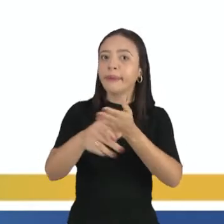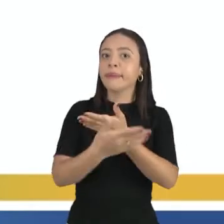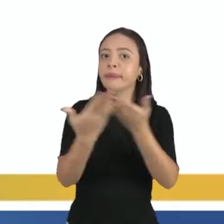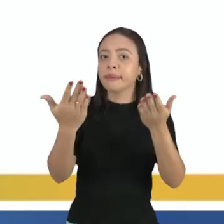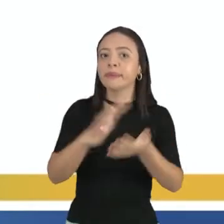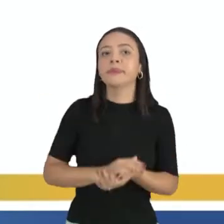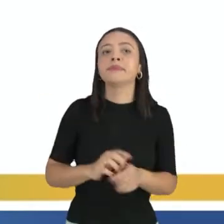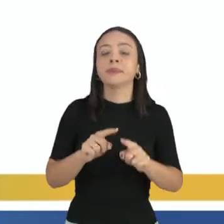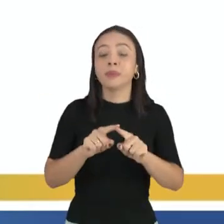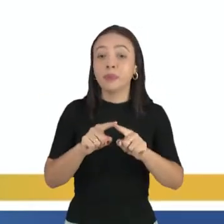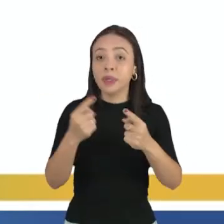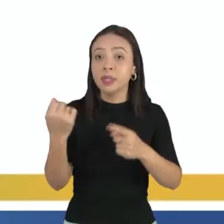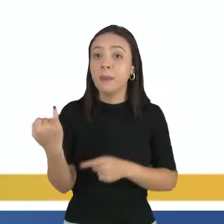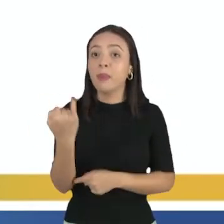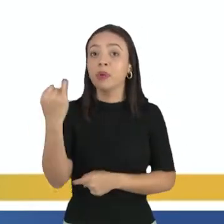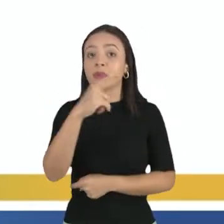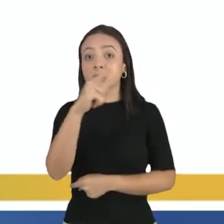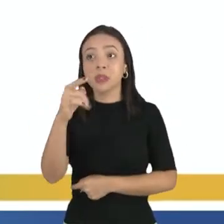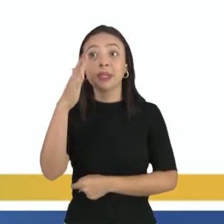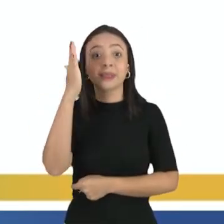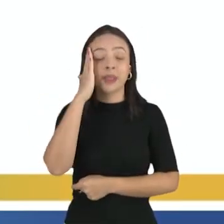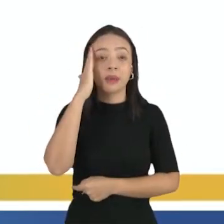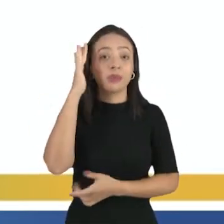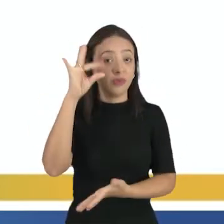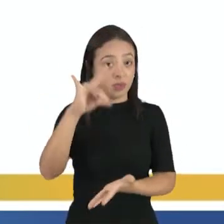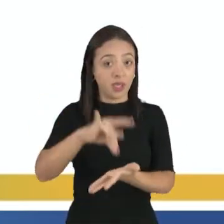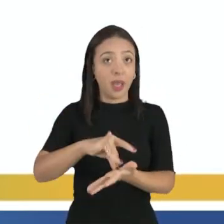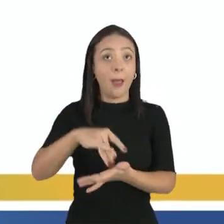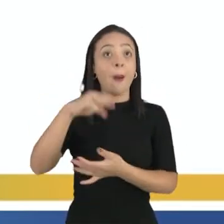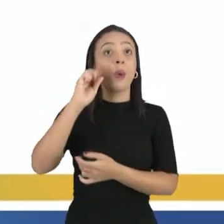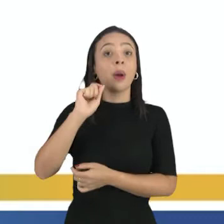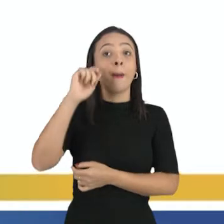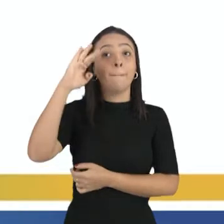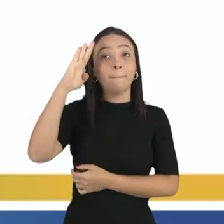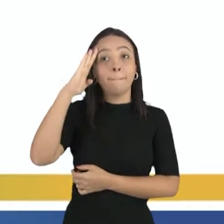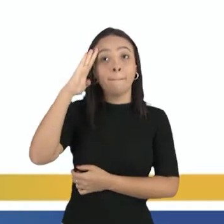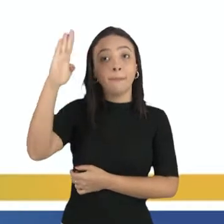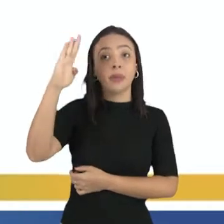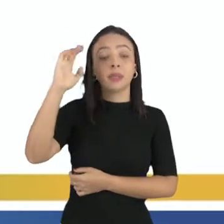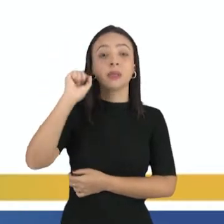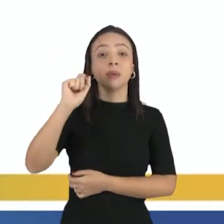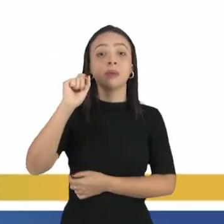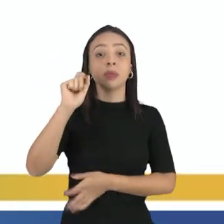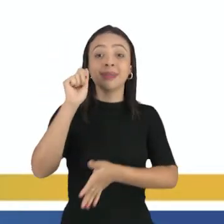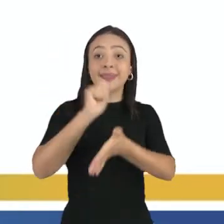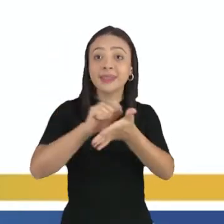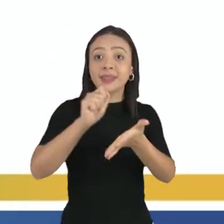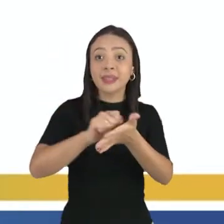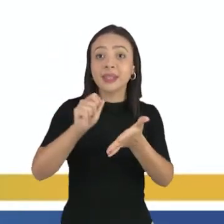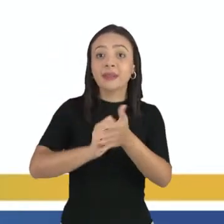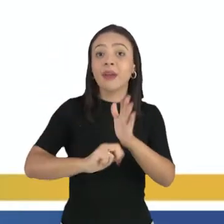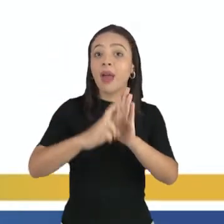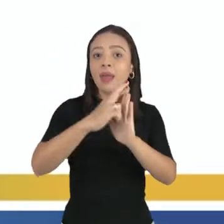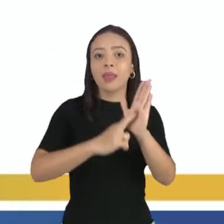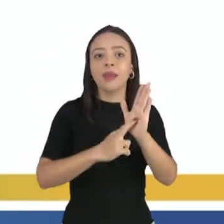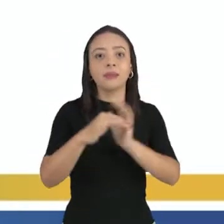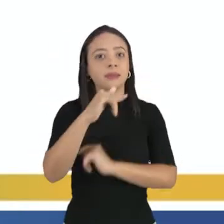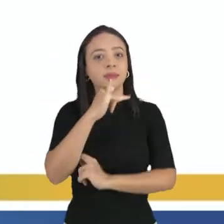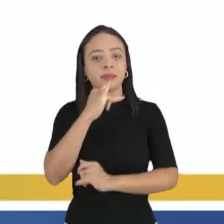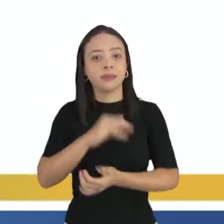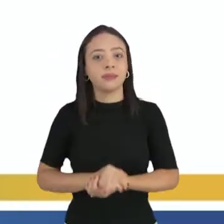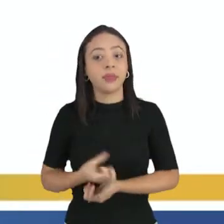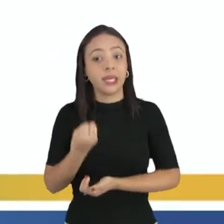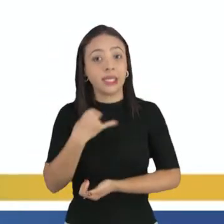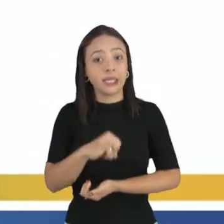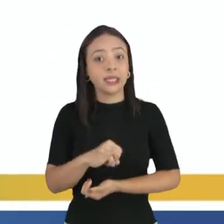é importantíssimo que você saiba, principalmente no momento de escrever sua redação. Se você